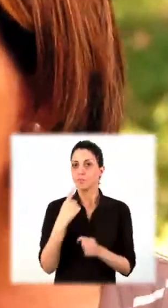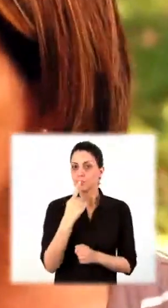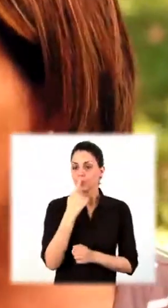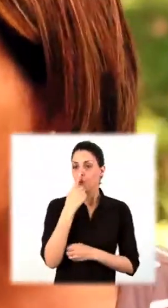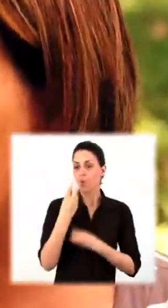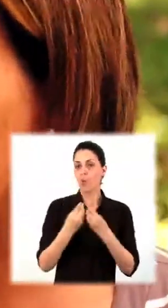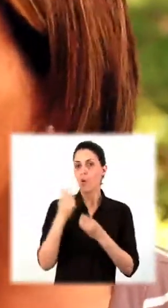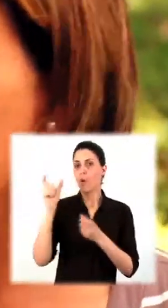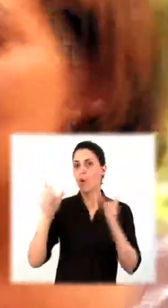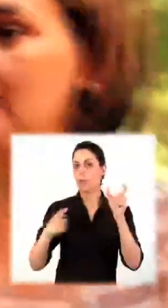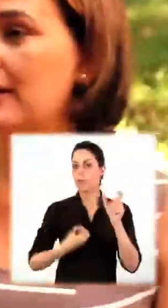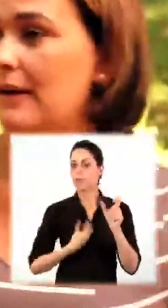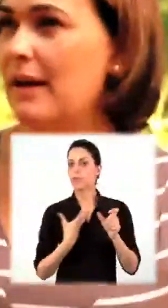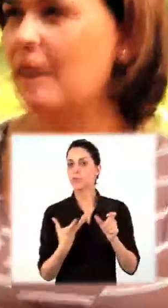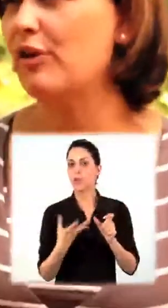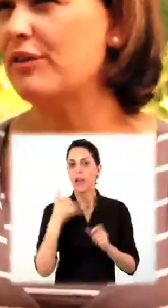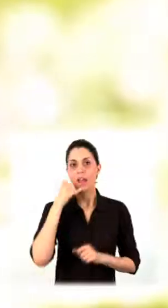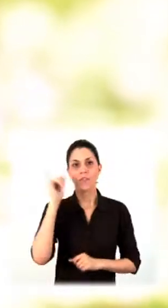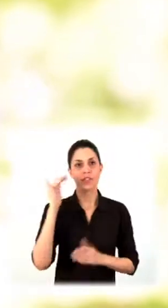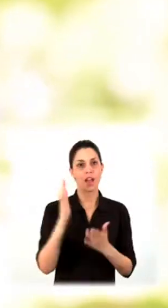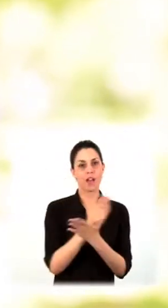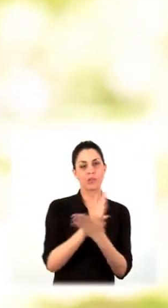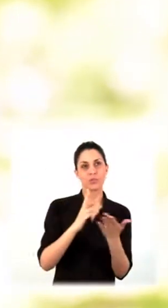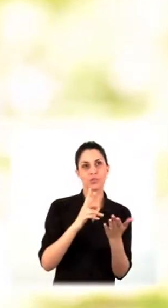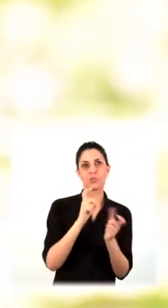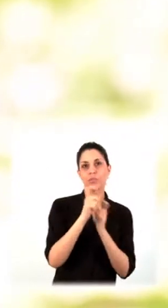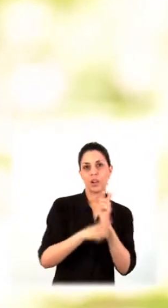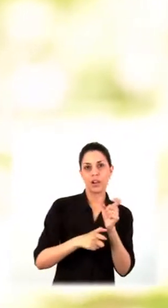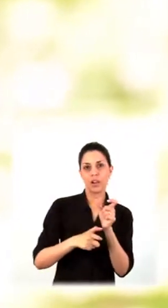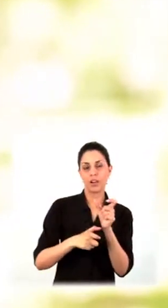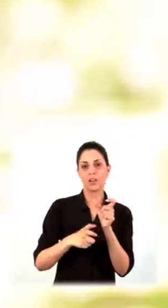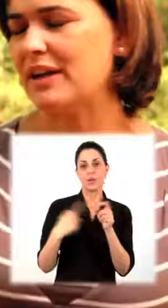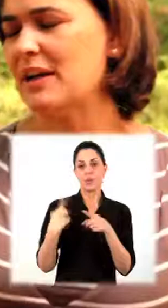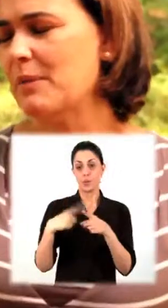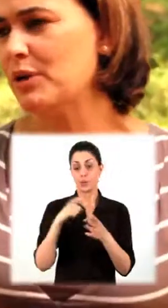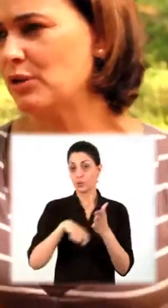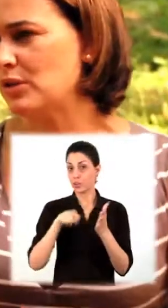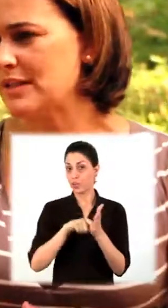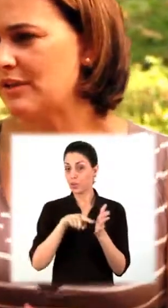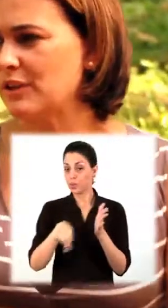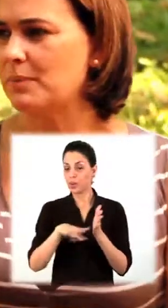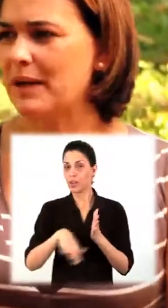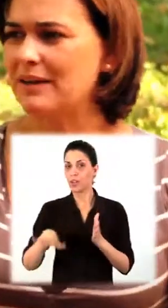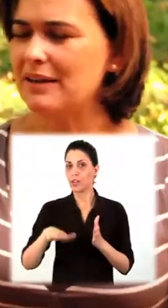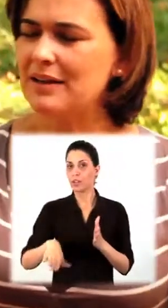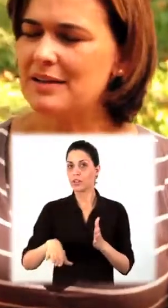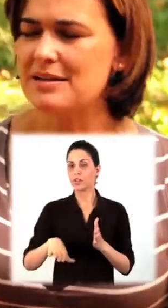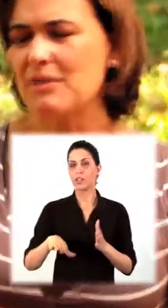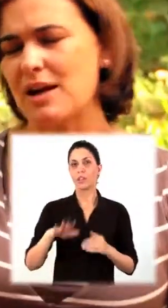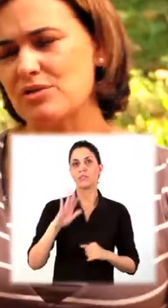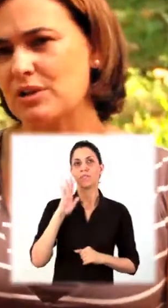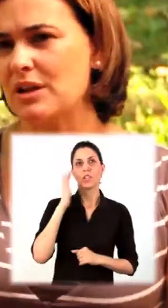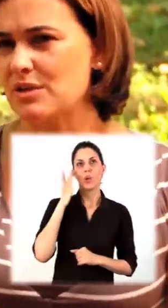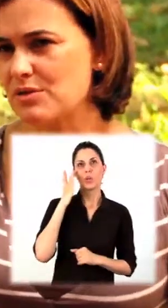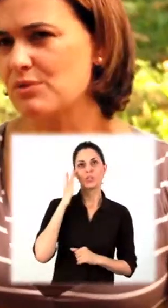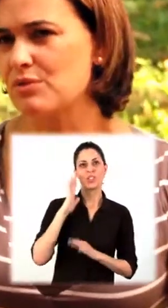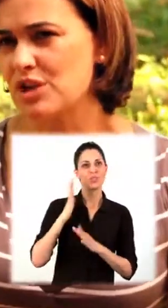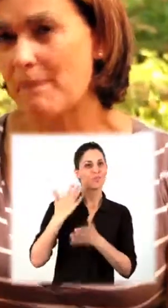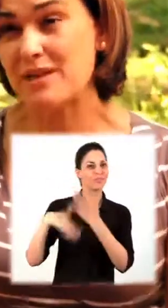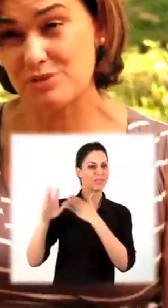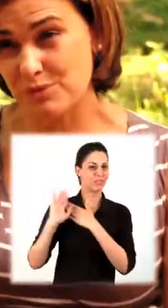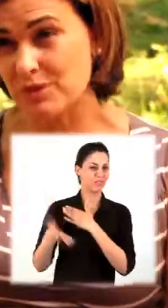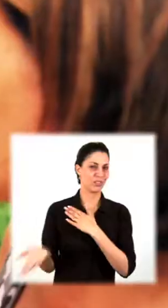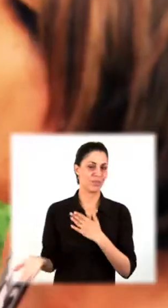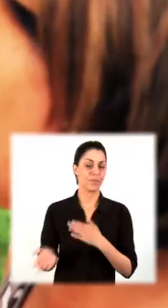conectado nisso, né? Então, vou evitar determinada palavra porque eu estou escrevendo para criança. Eu acho que isso